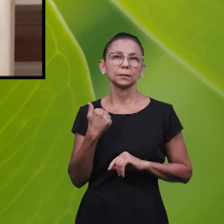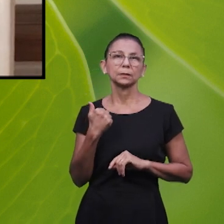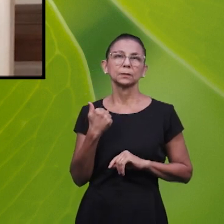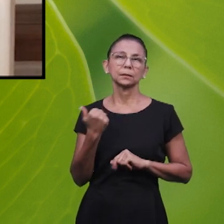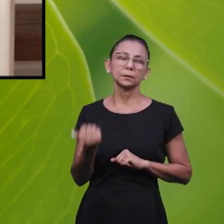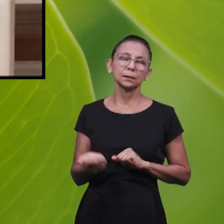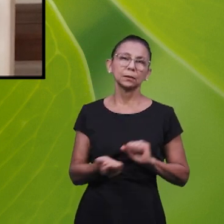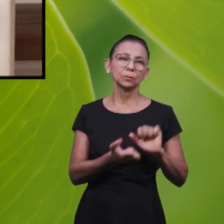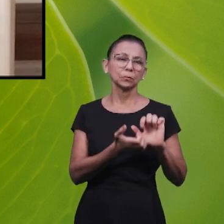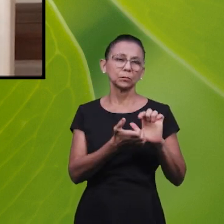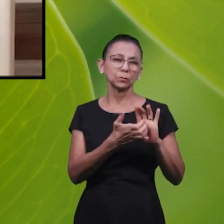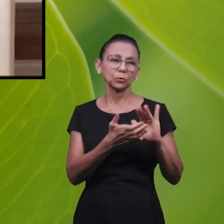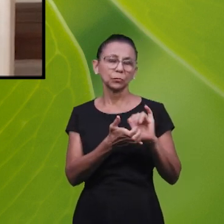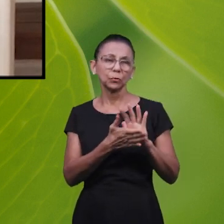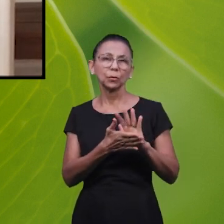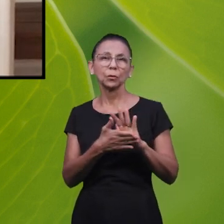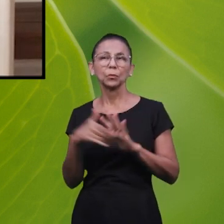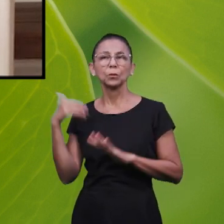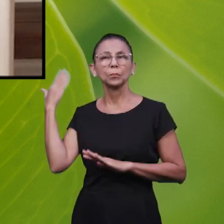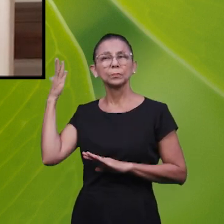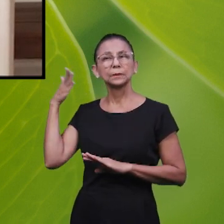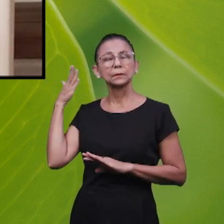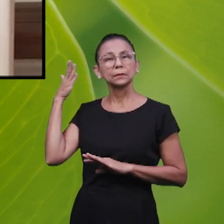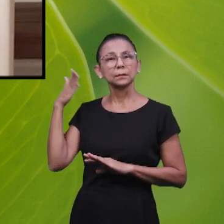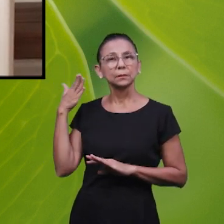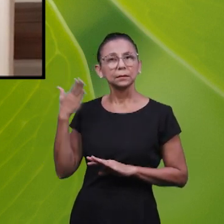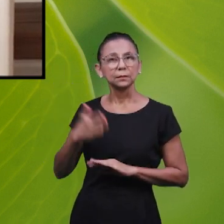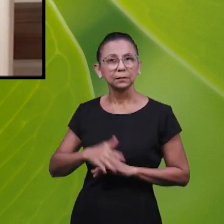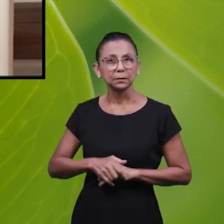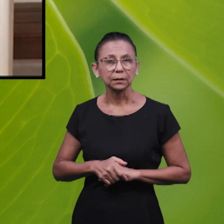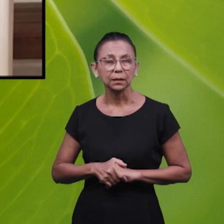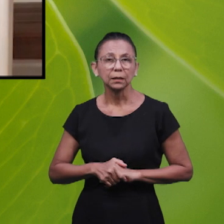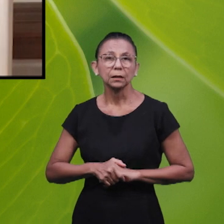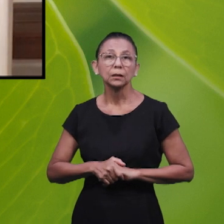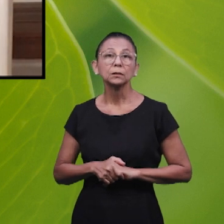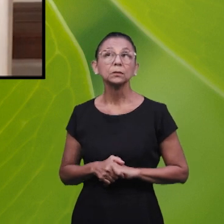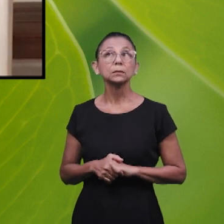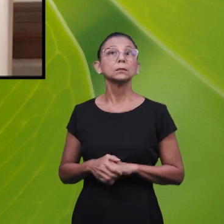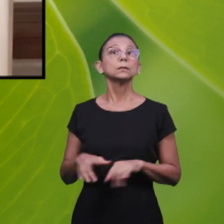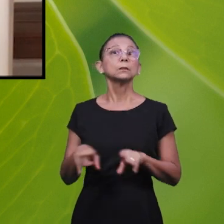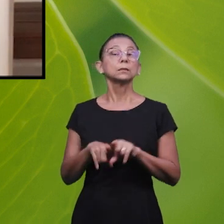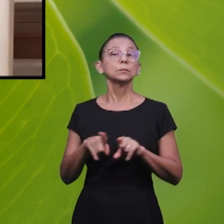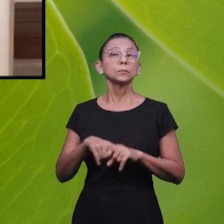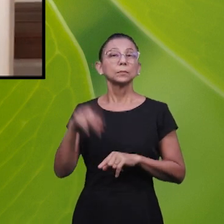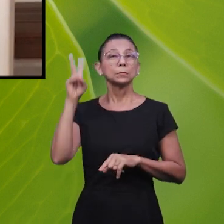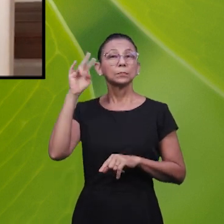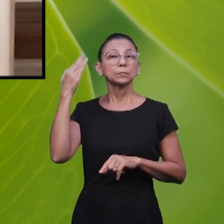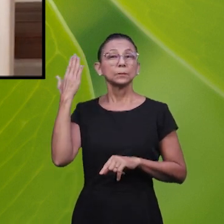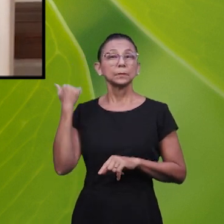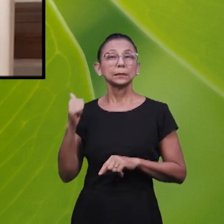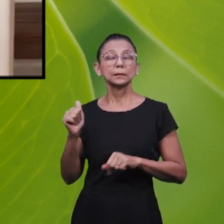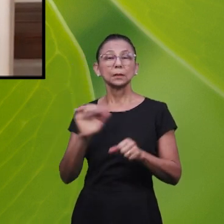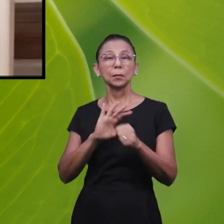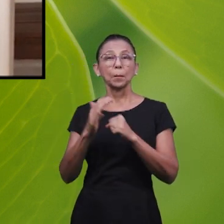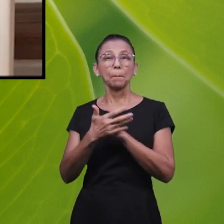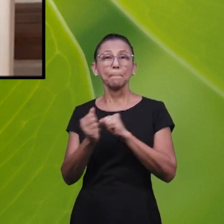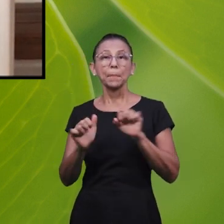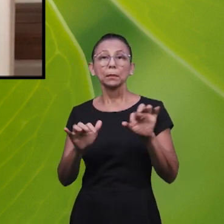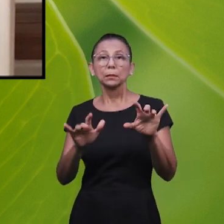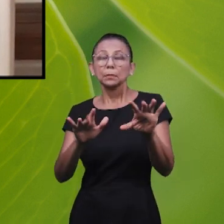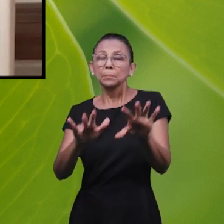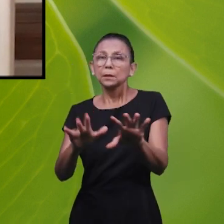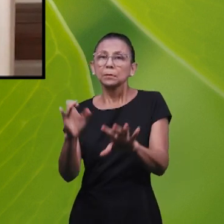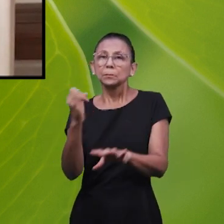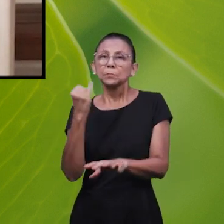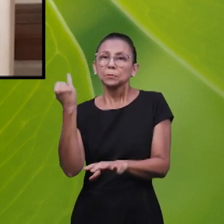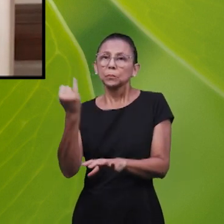nossas vidas. Amém, irmãos. Através do programa, além da edificação da nossa